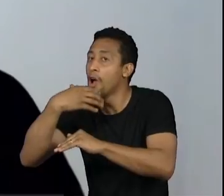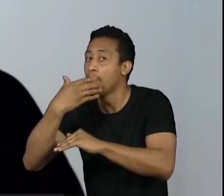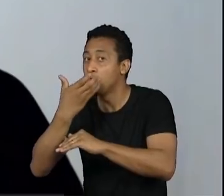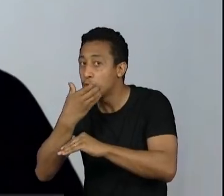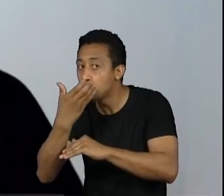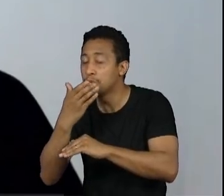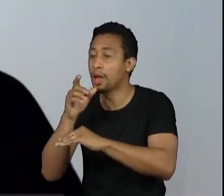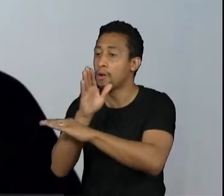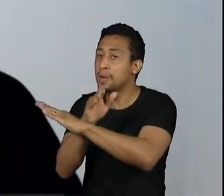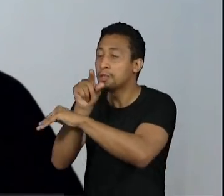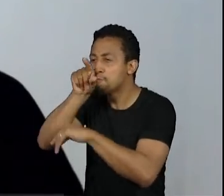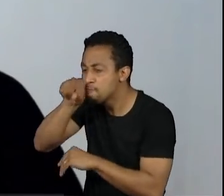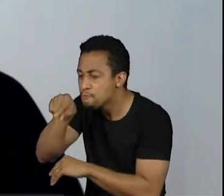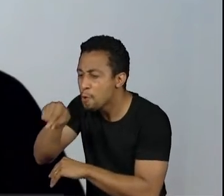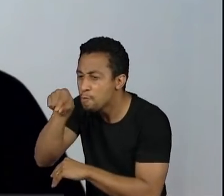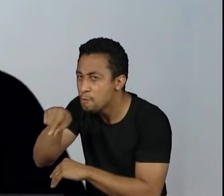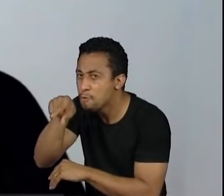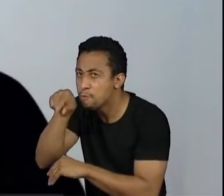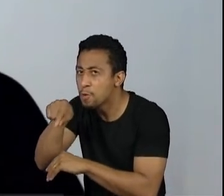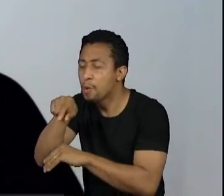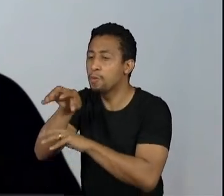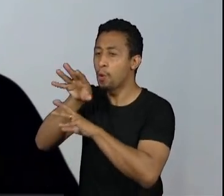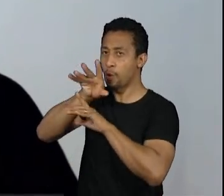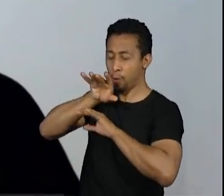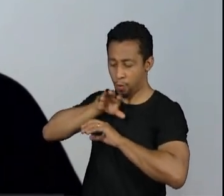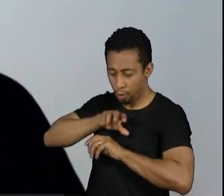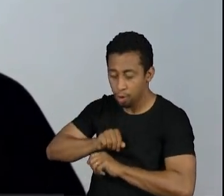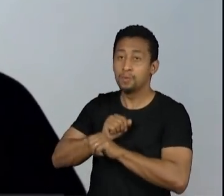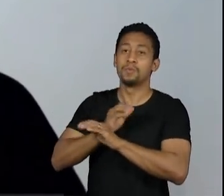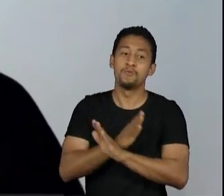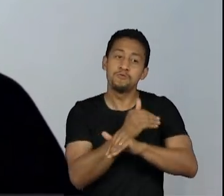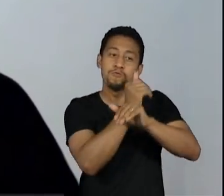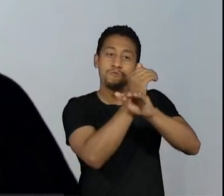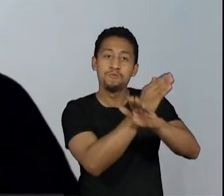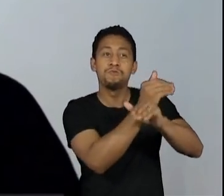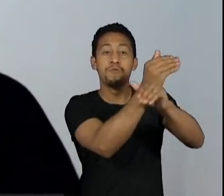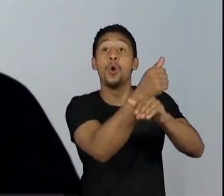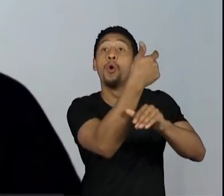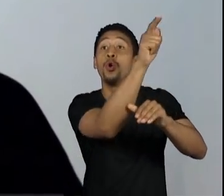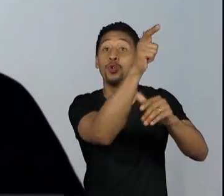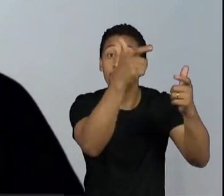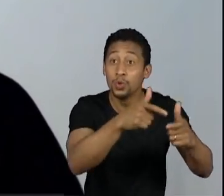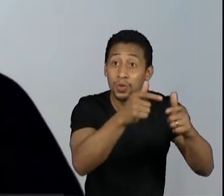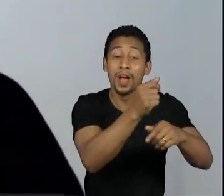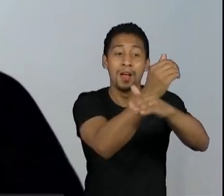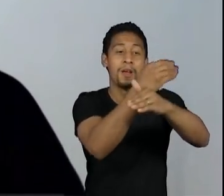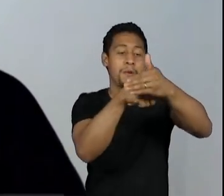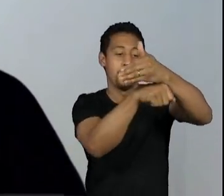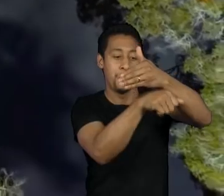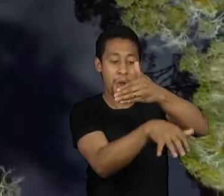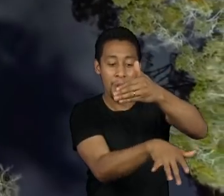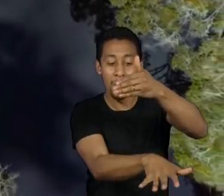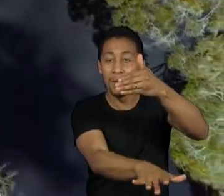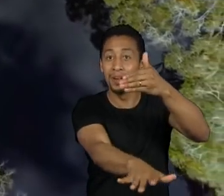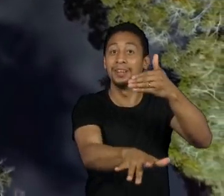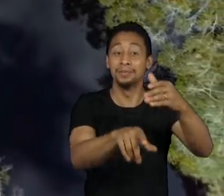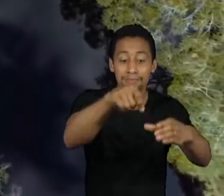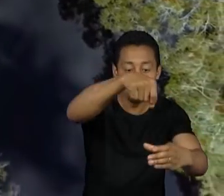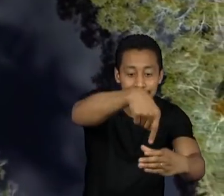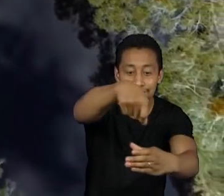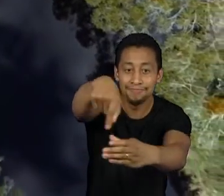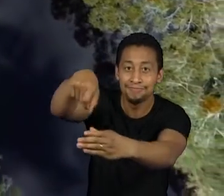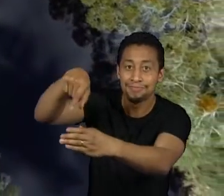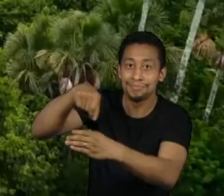seja para nossa alimentação, seja para nossa saúde, qualidade do ar, da água. Então, as espécies têm muitas